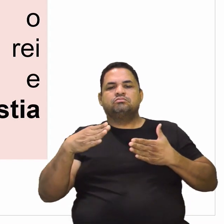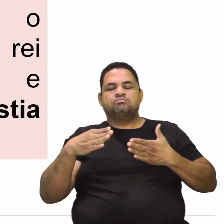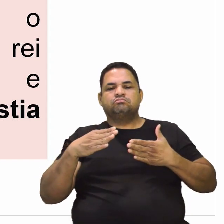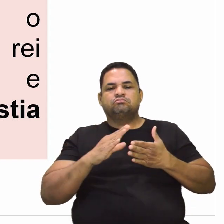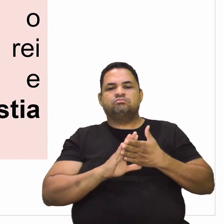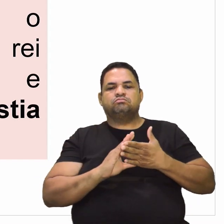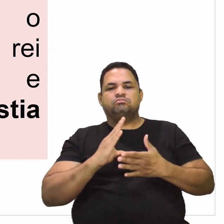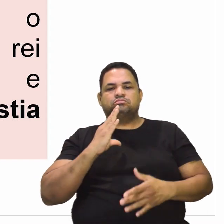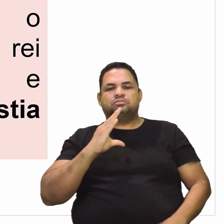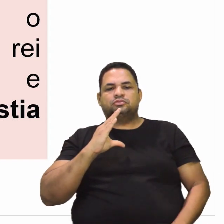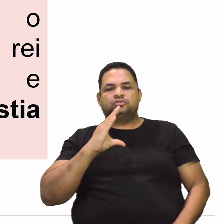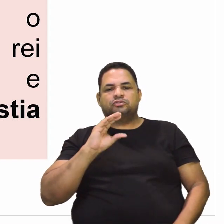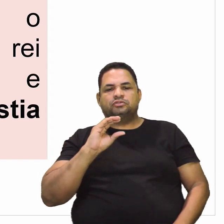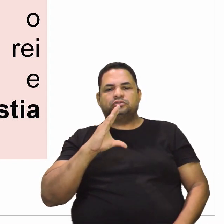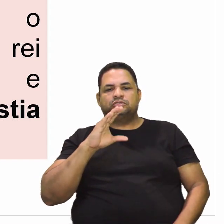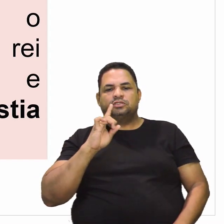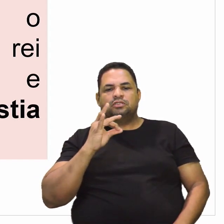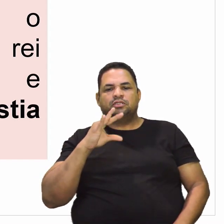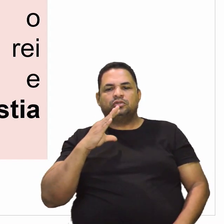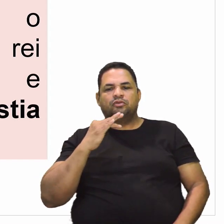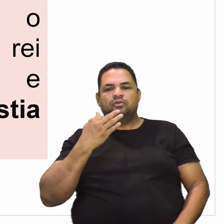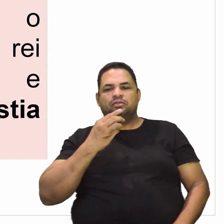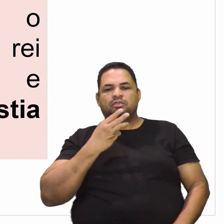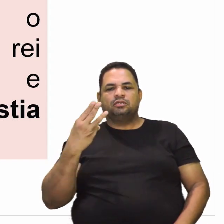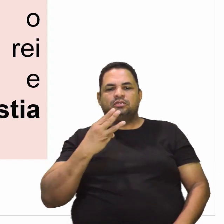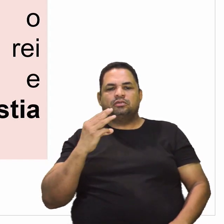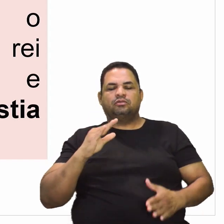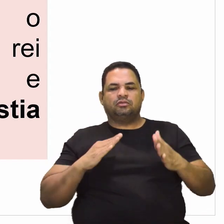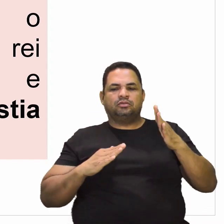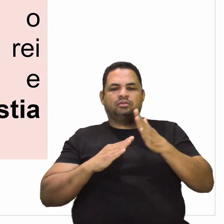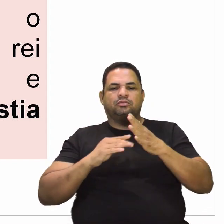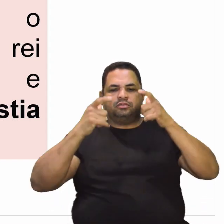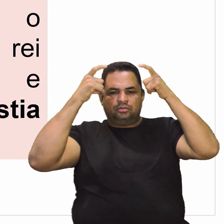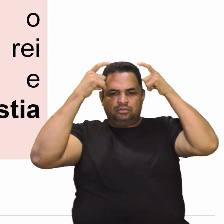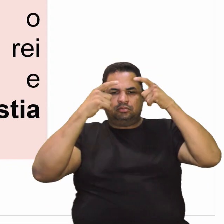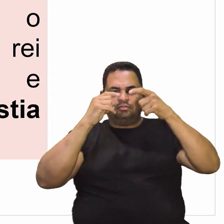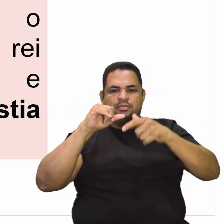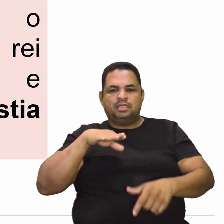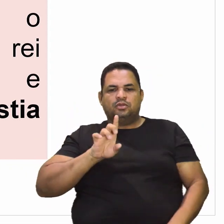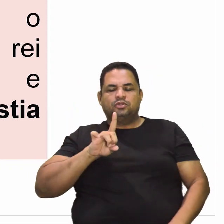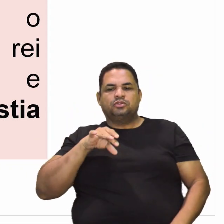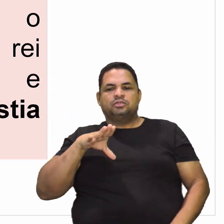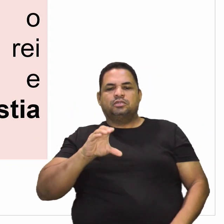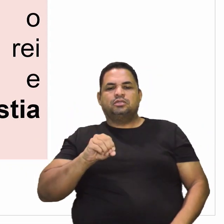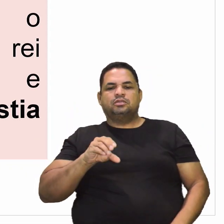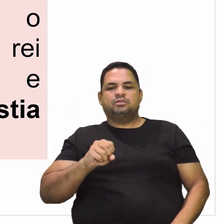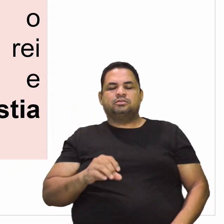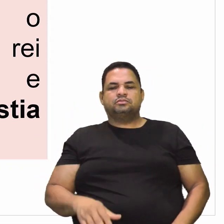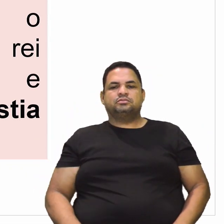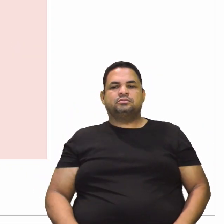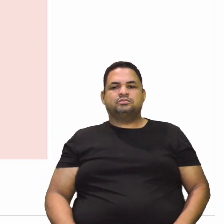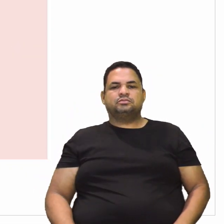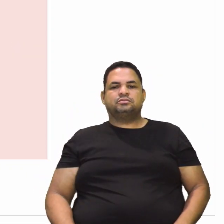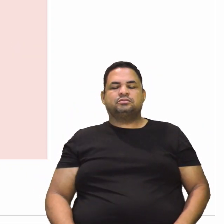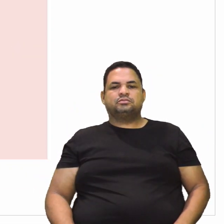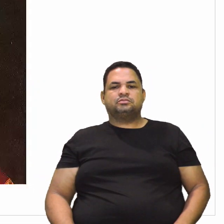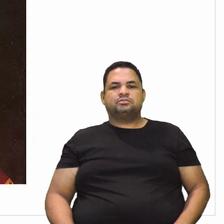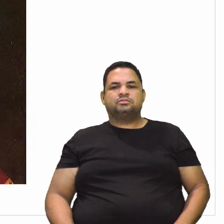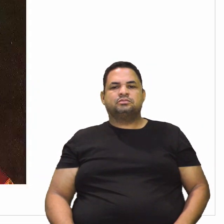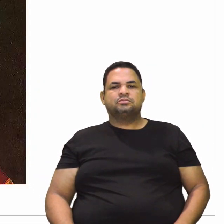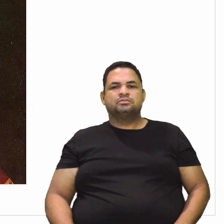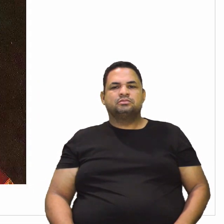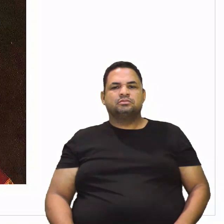destronar Frederico III, que vai ser o último rei merovingio. Nós estamos no rei, olha